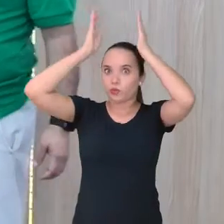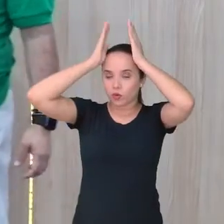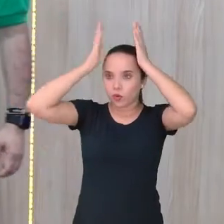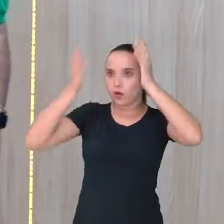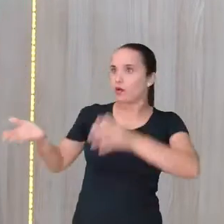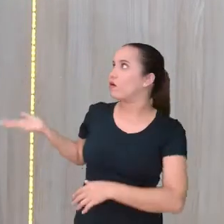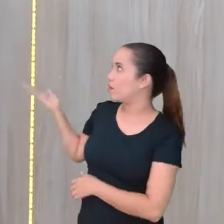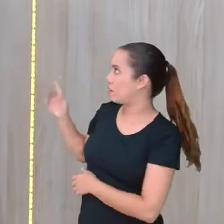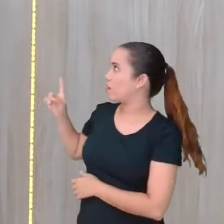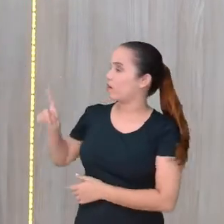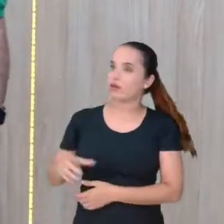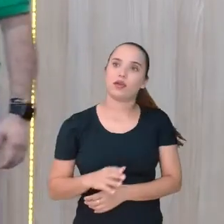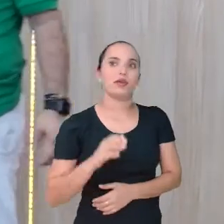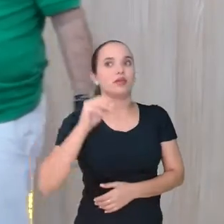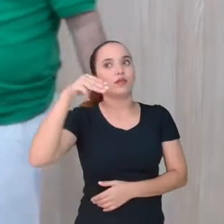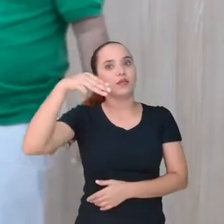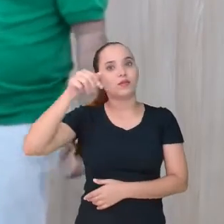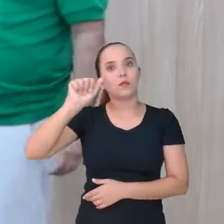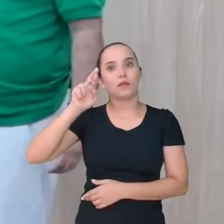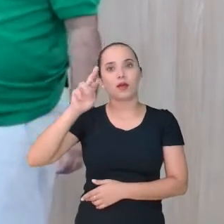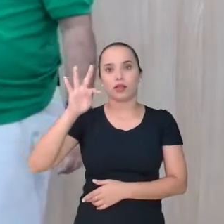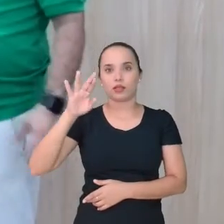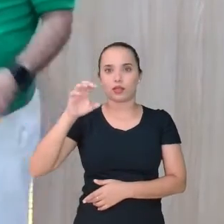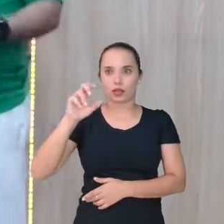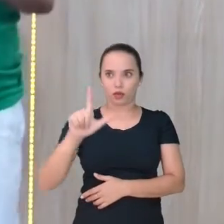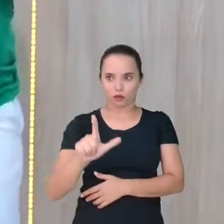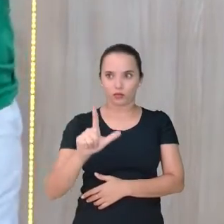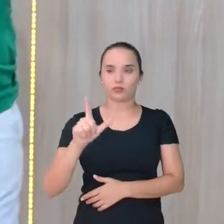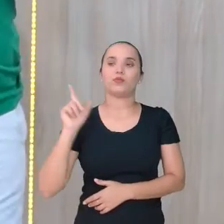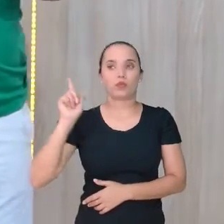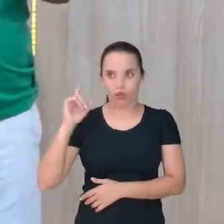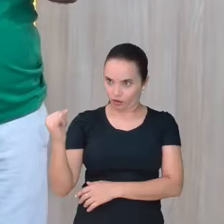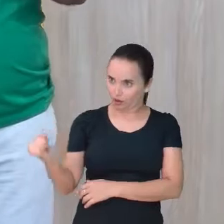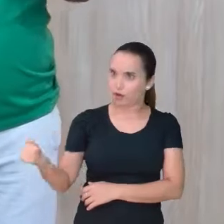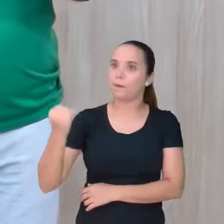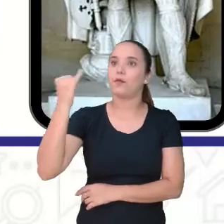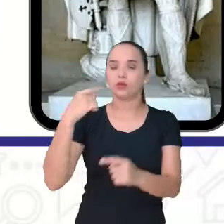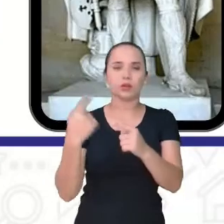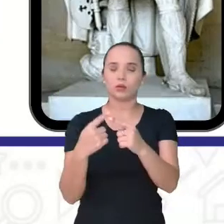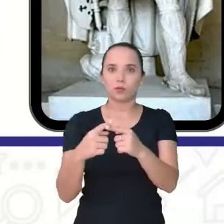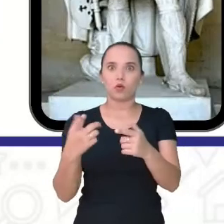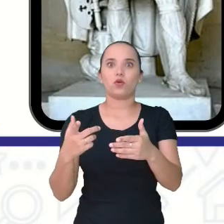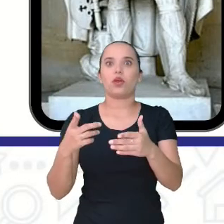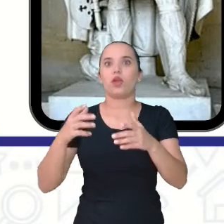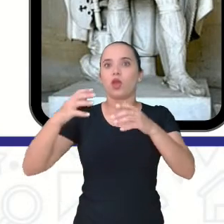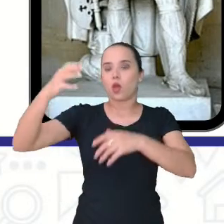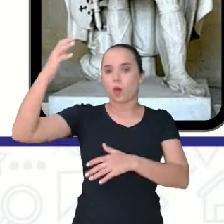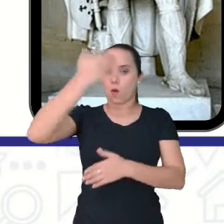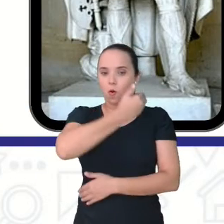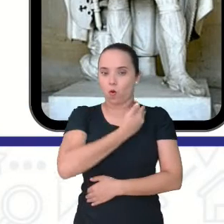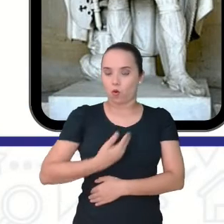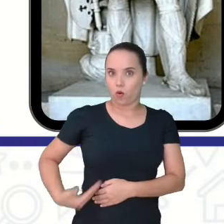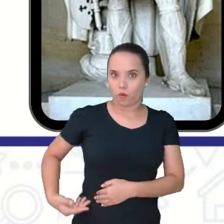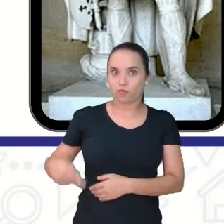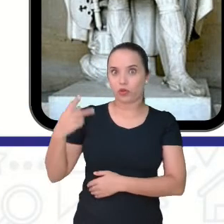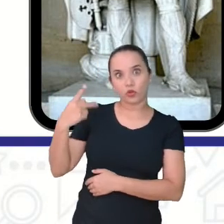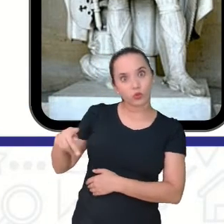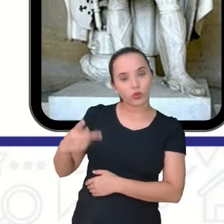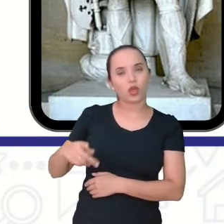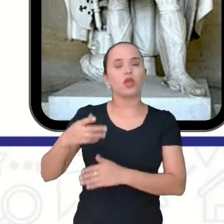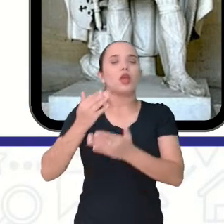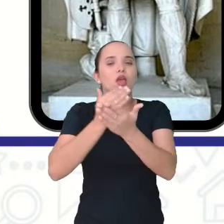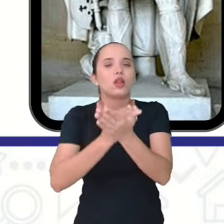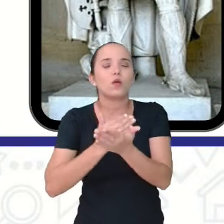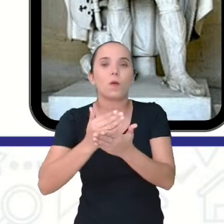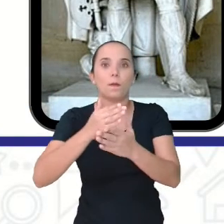o Carlos Martel, que vai ser muito importante, porque o reinado dele vai bater com o processo de invasão,